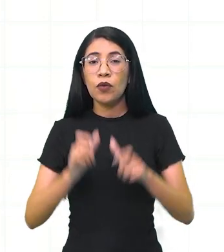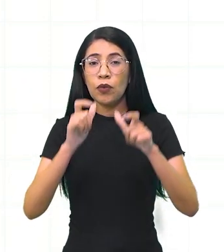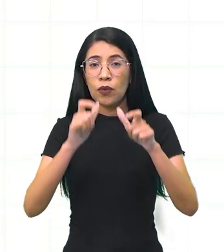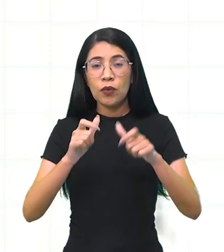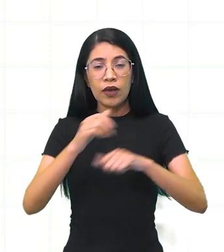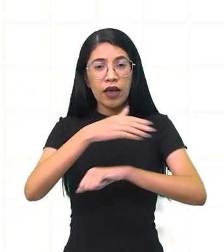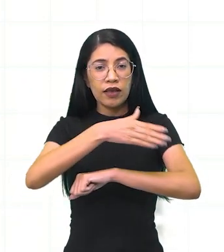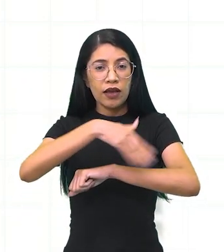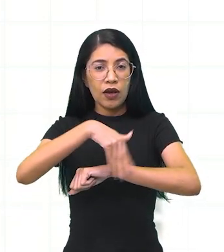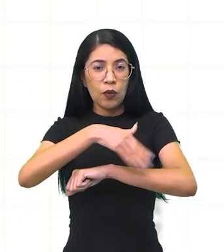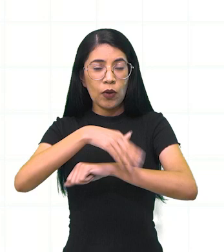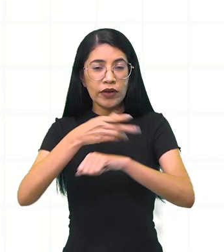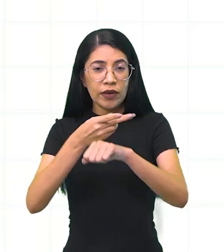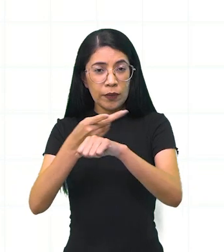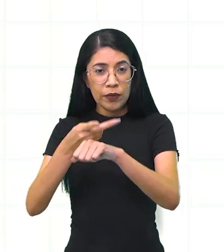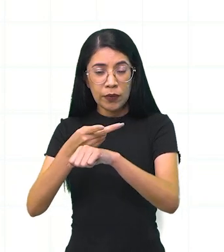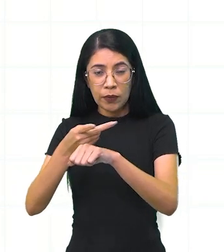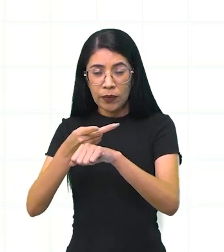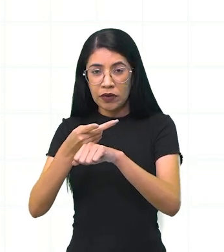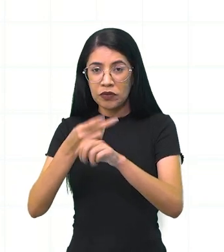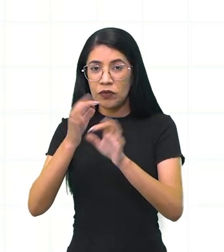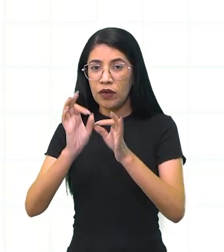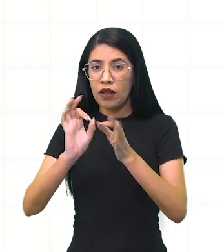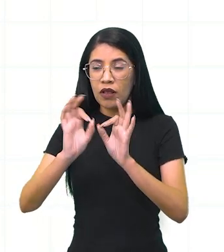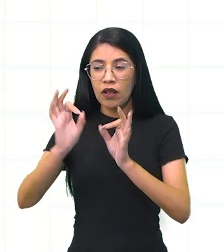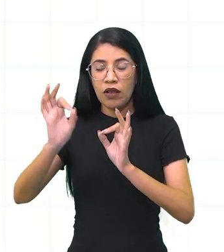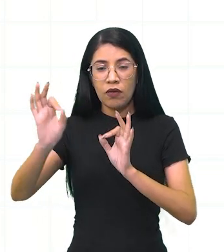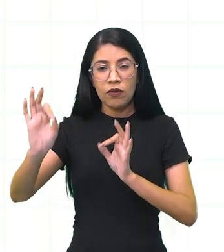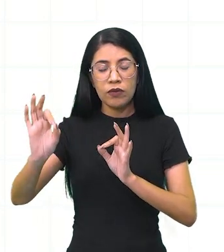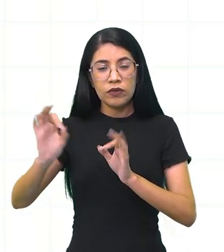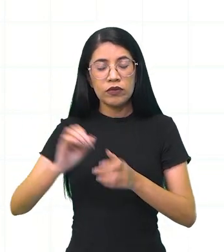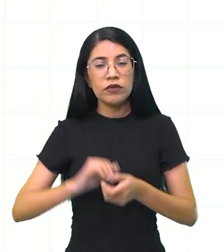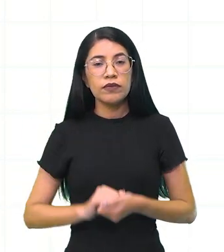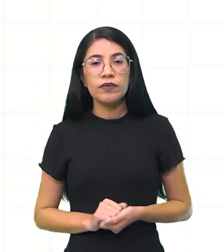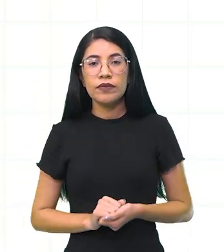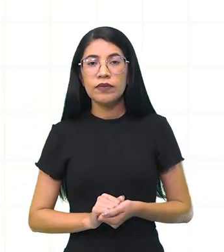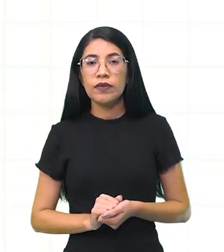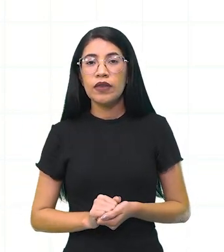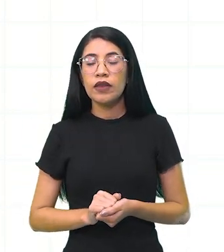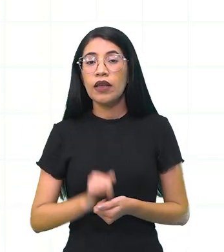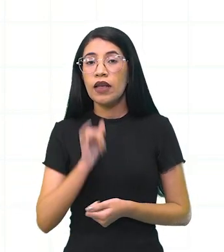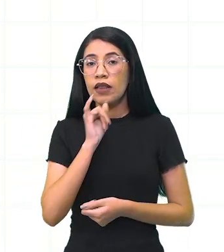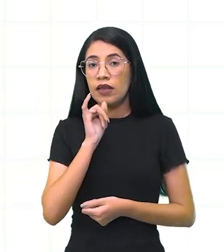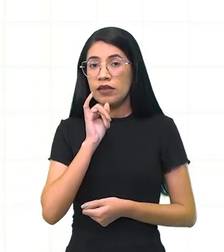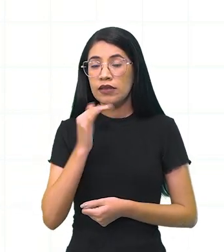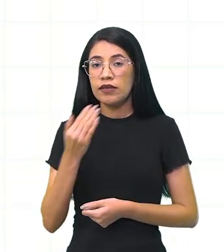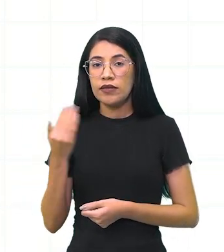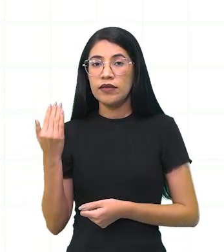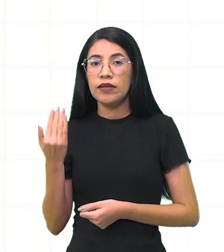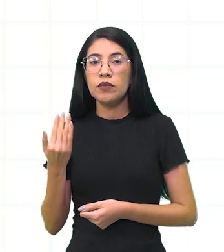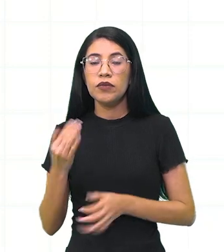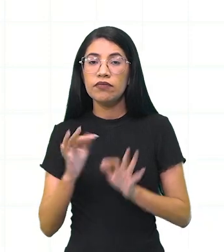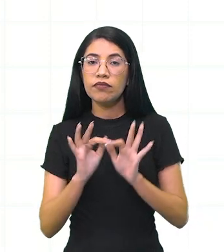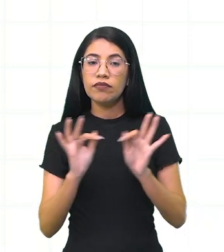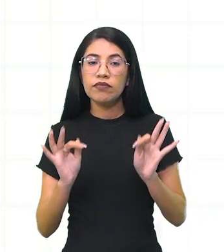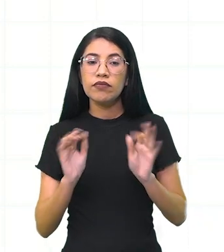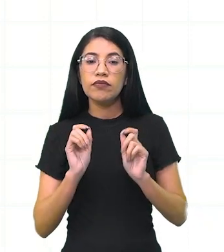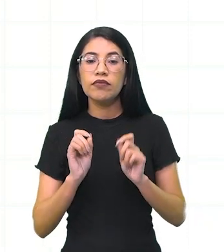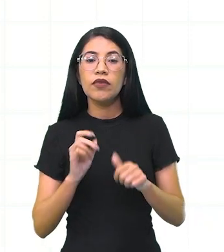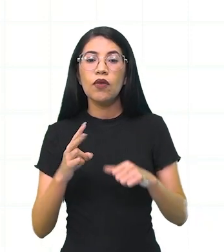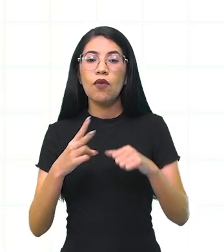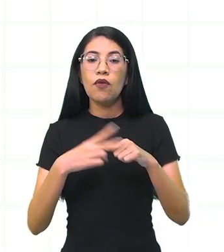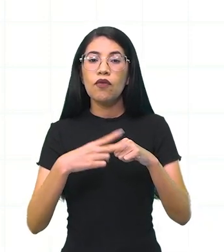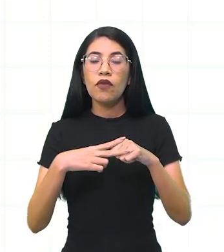endereço o qual você procura fica longe. Neste caso, olha só aqui, acompanhem comigo. O